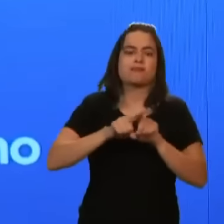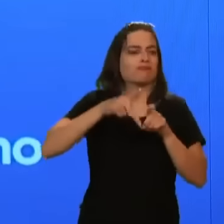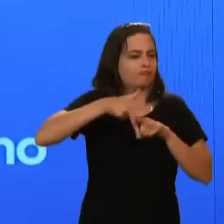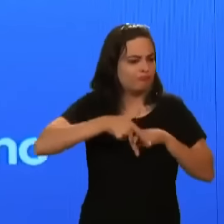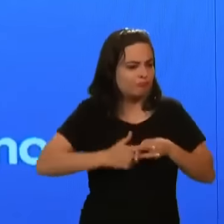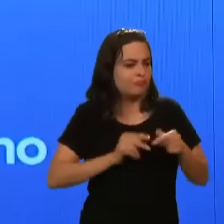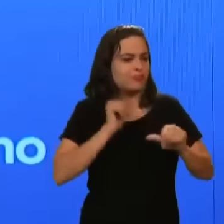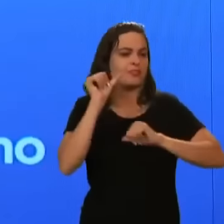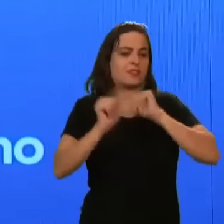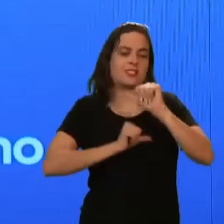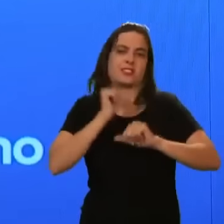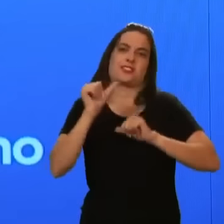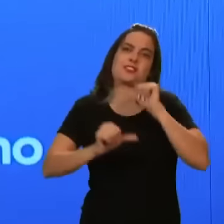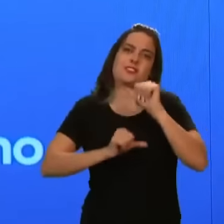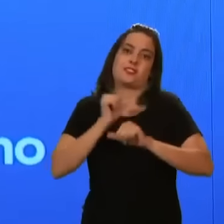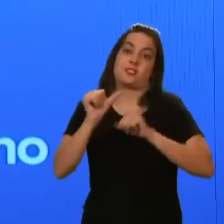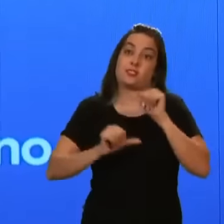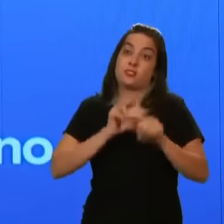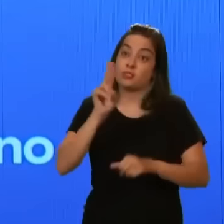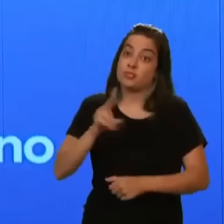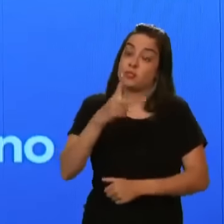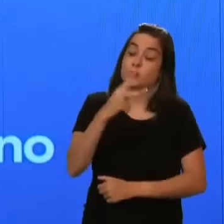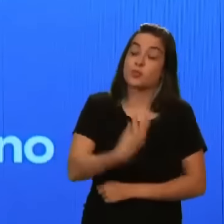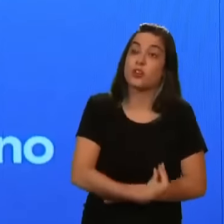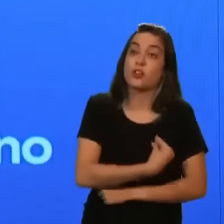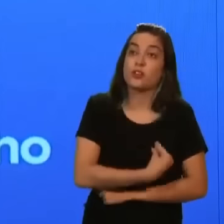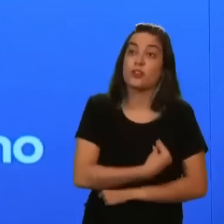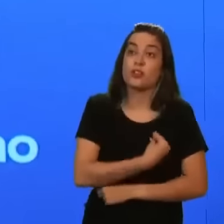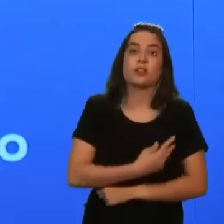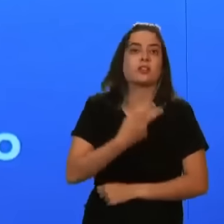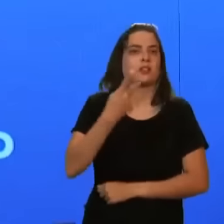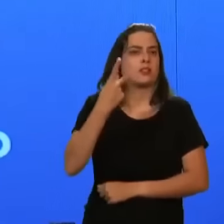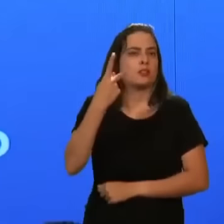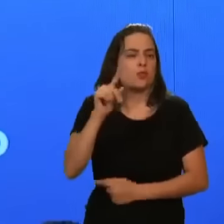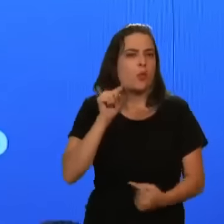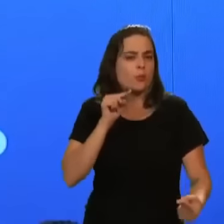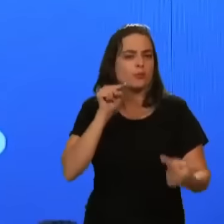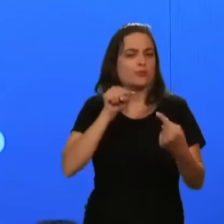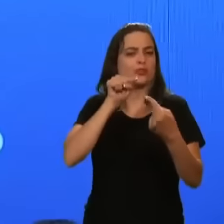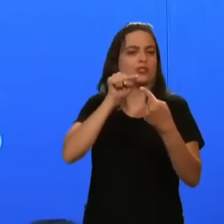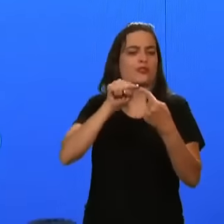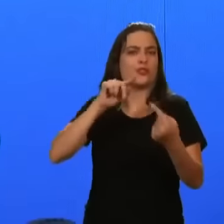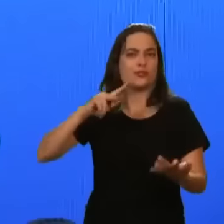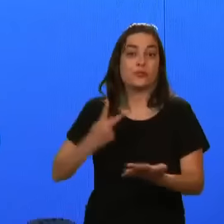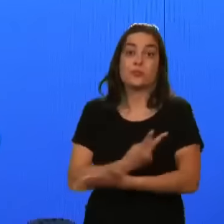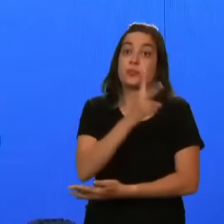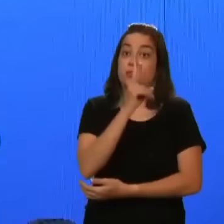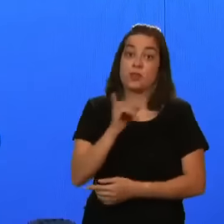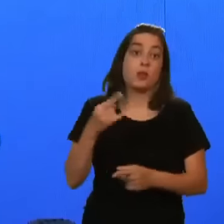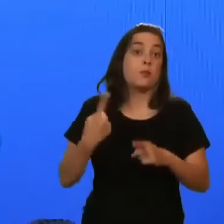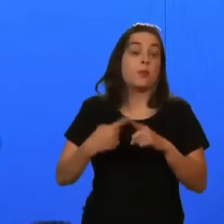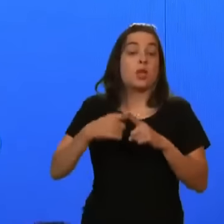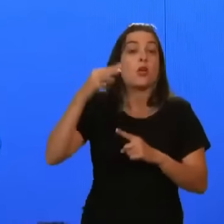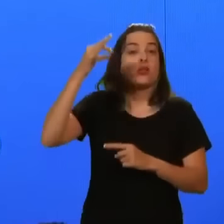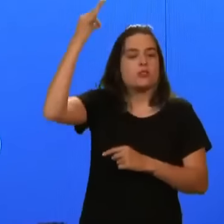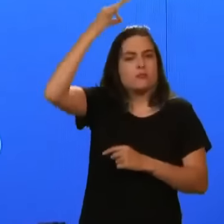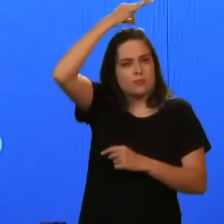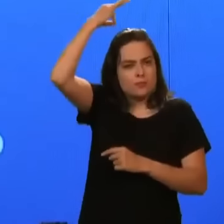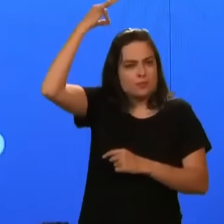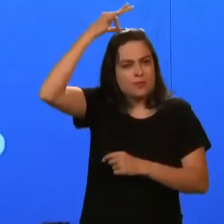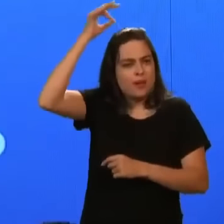e vai te tornar útil. Você vai cumprir o seu propósito, porque o Espírito Santo é esse rio